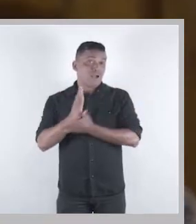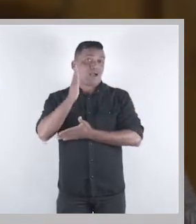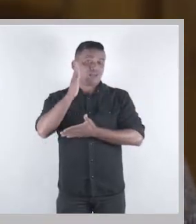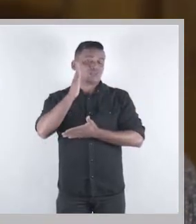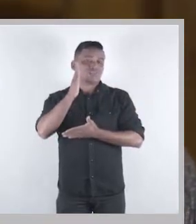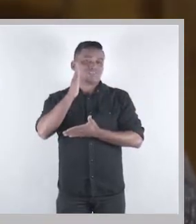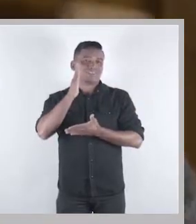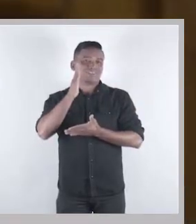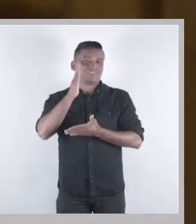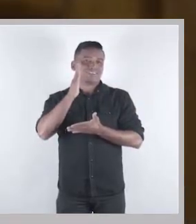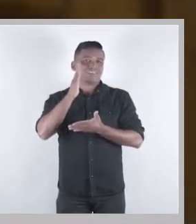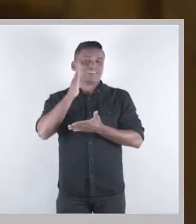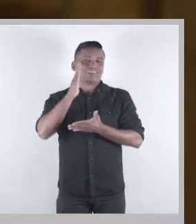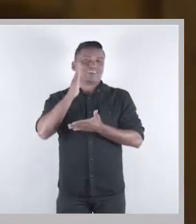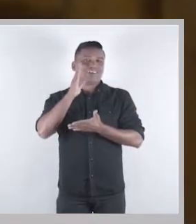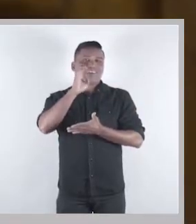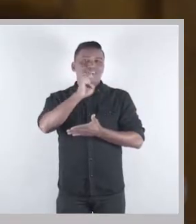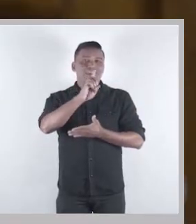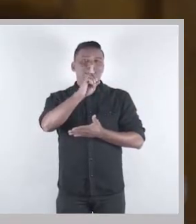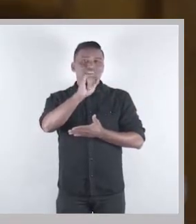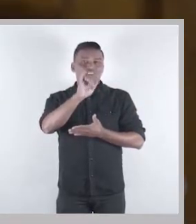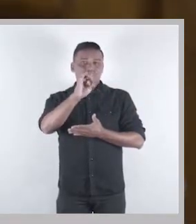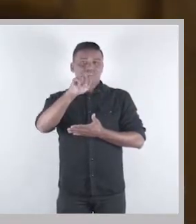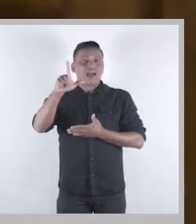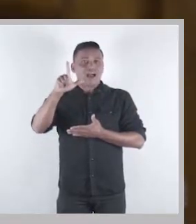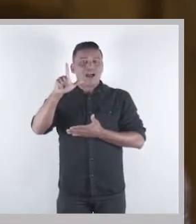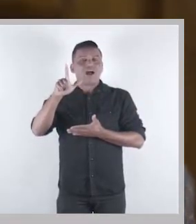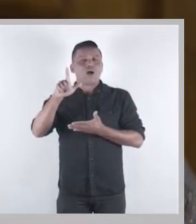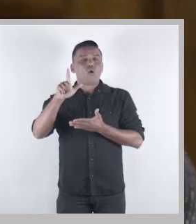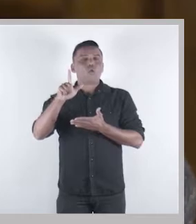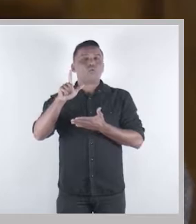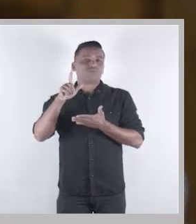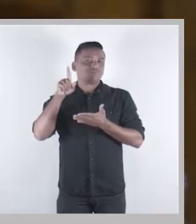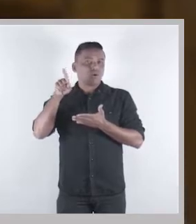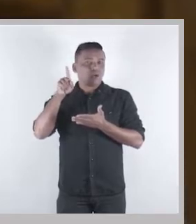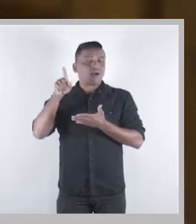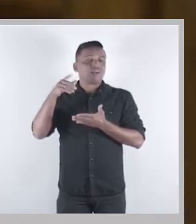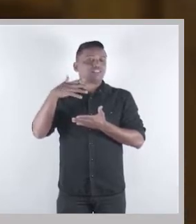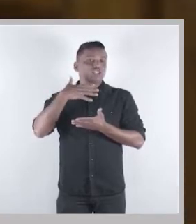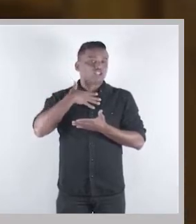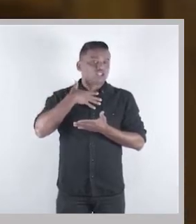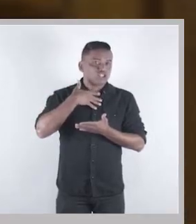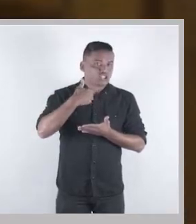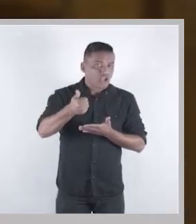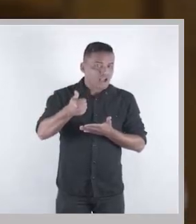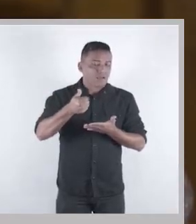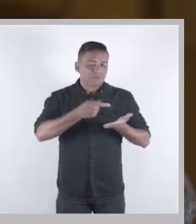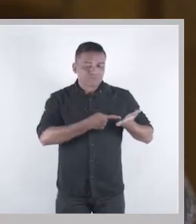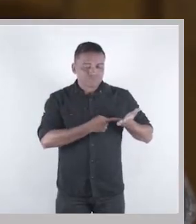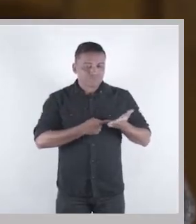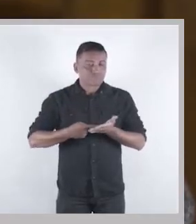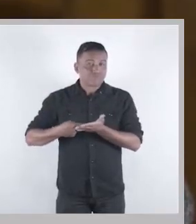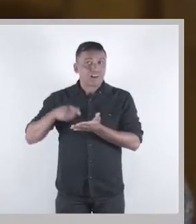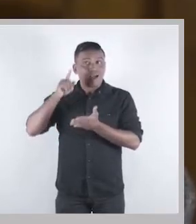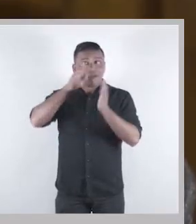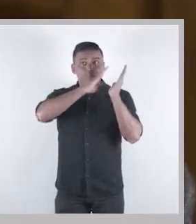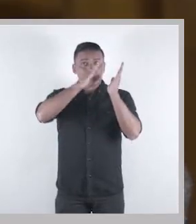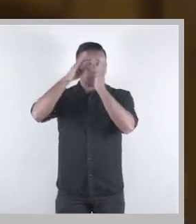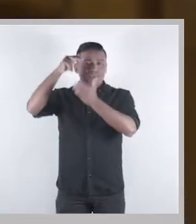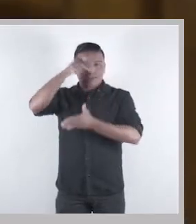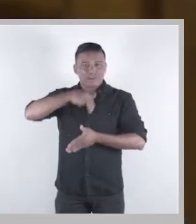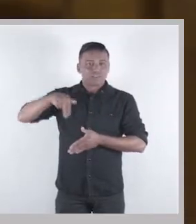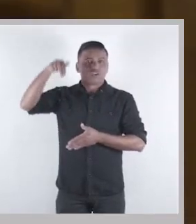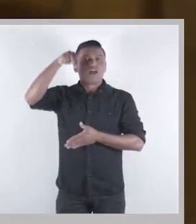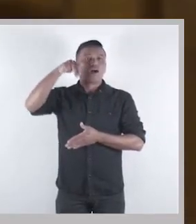valer né a editora faço contato para Fundação Biblioteca Nacional aí eles contrataram Agostina eu indiquei o Agostinho para ser o tradutor